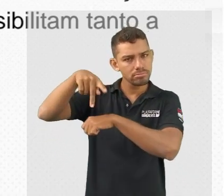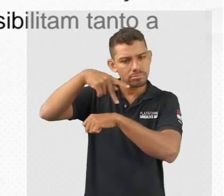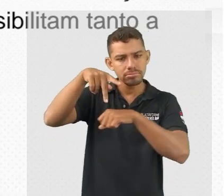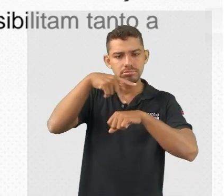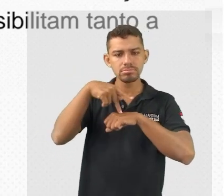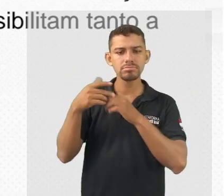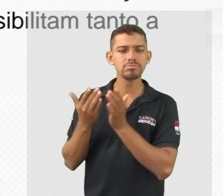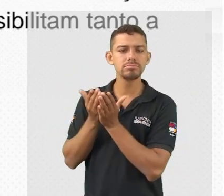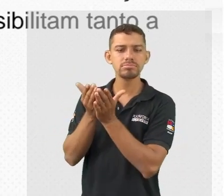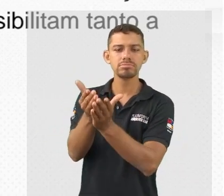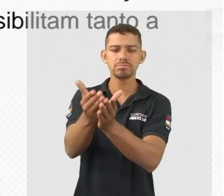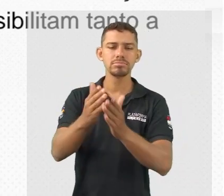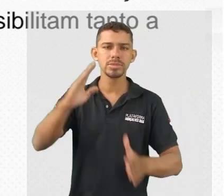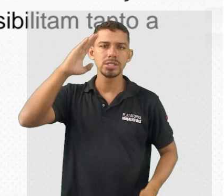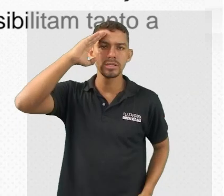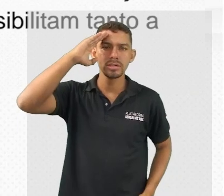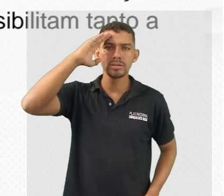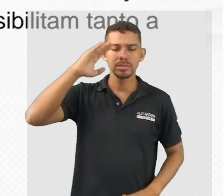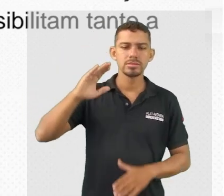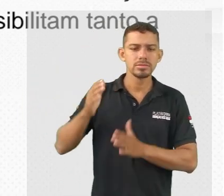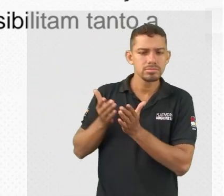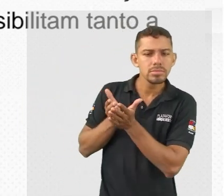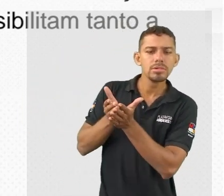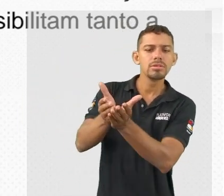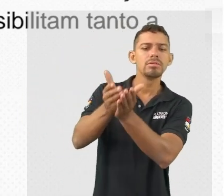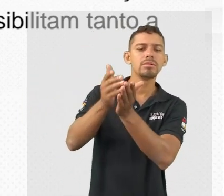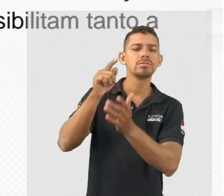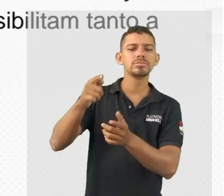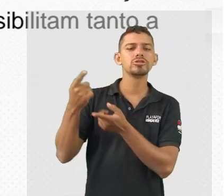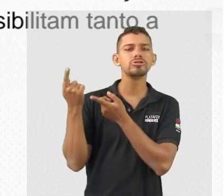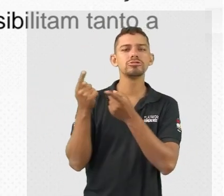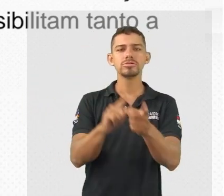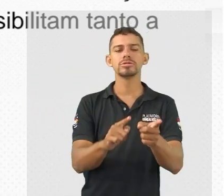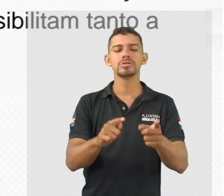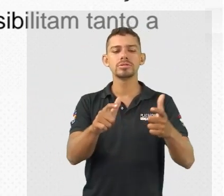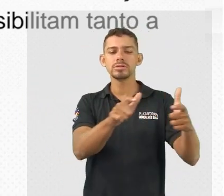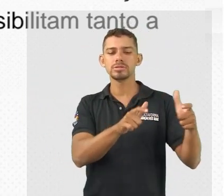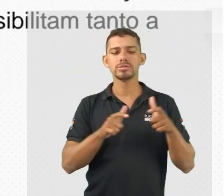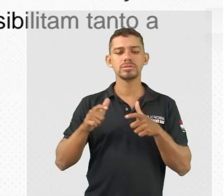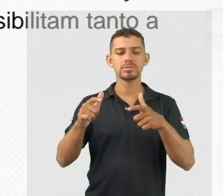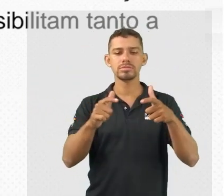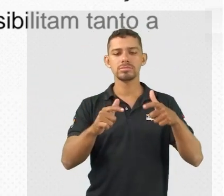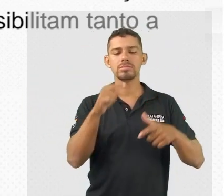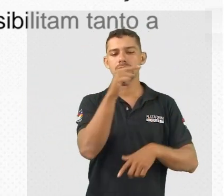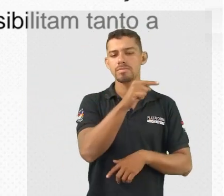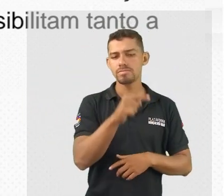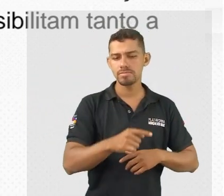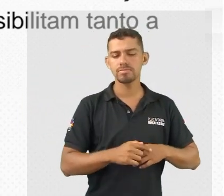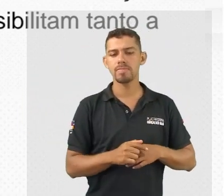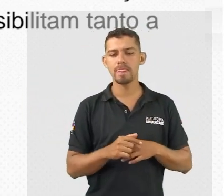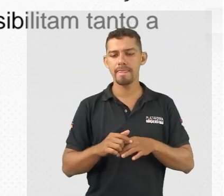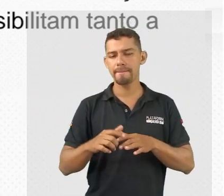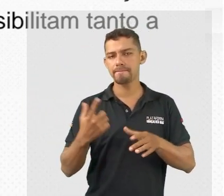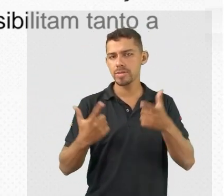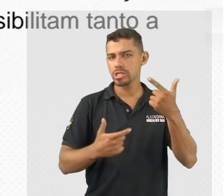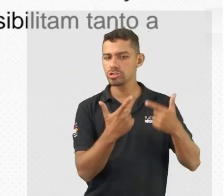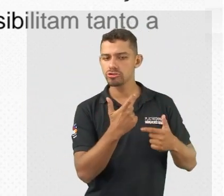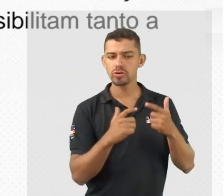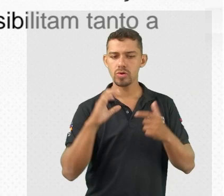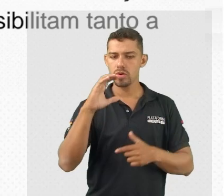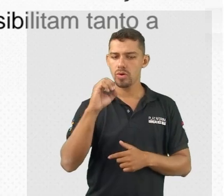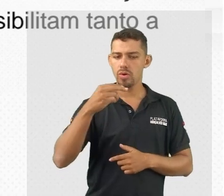para enviarem tropas estadunidenses para combaterem territórios que estavam ali, né, no meio desse